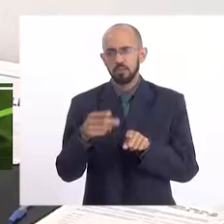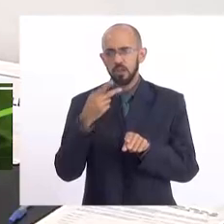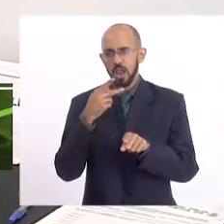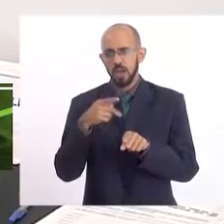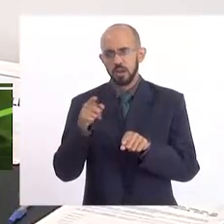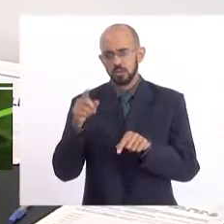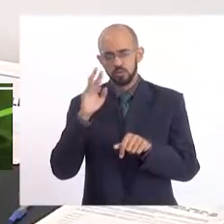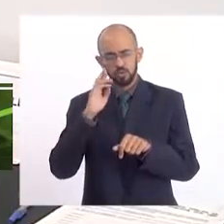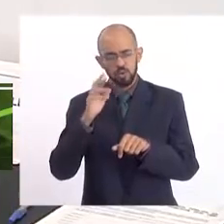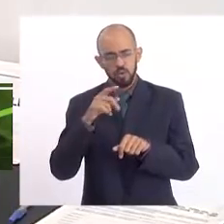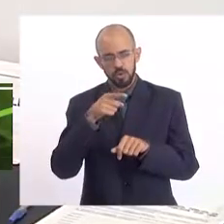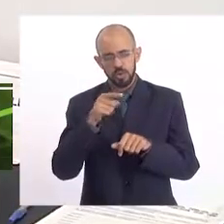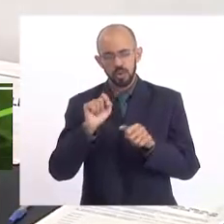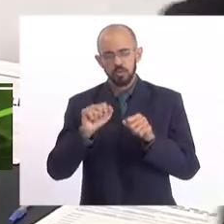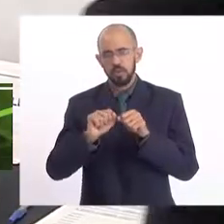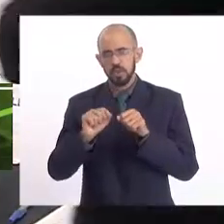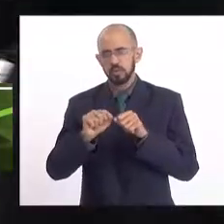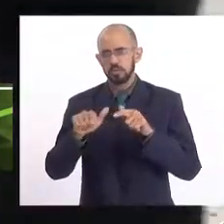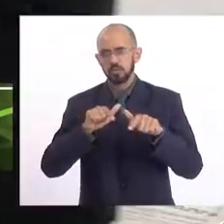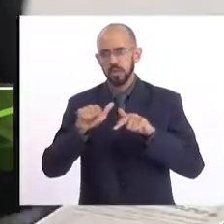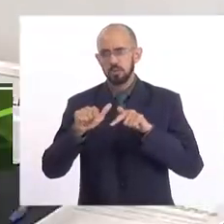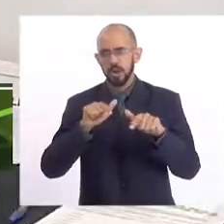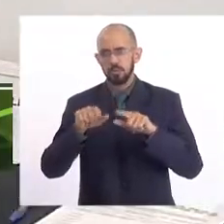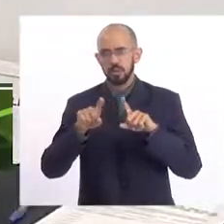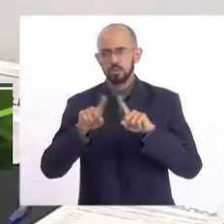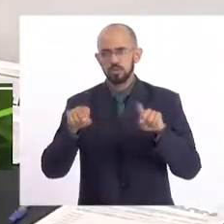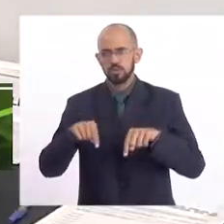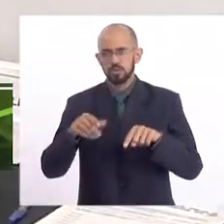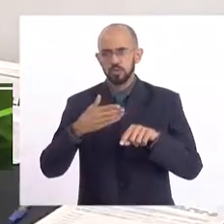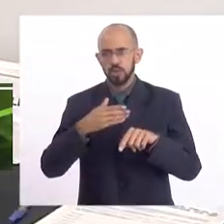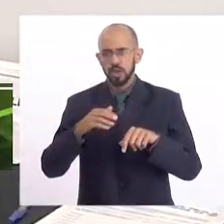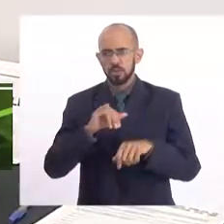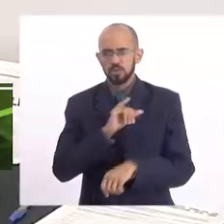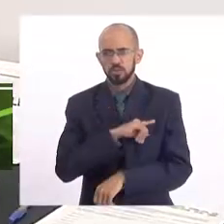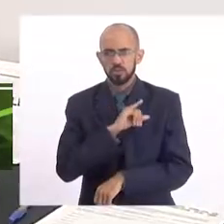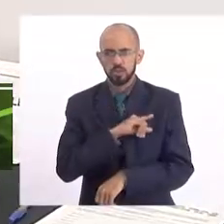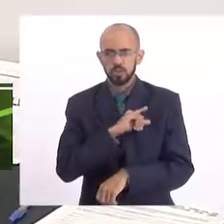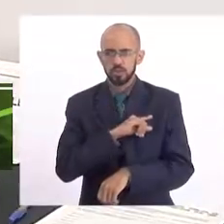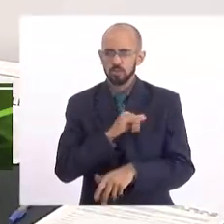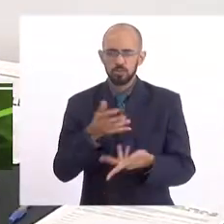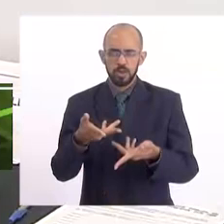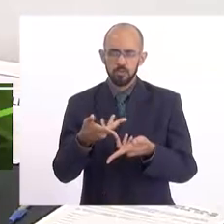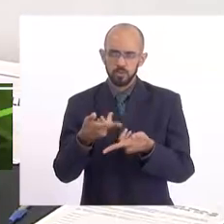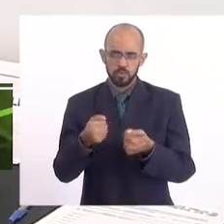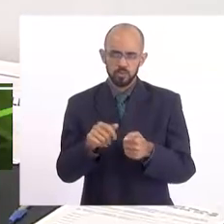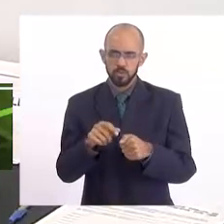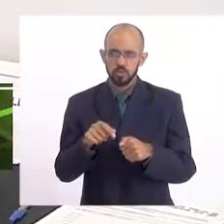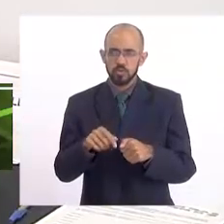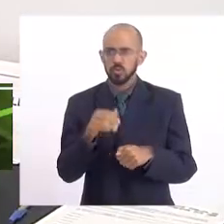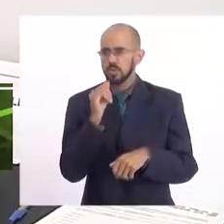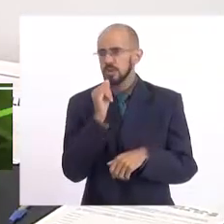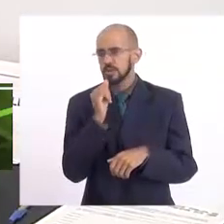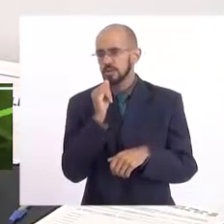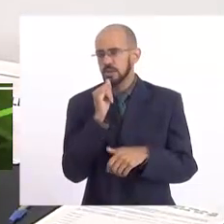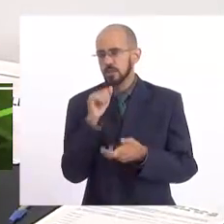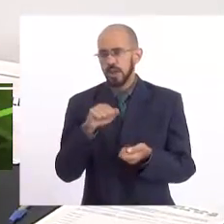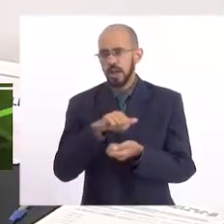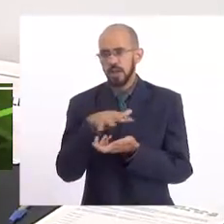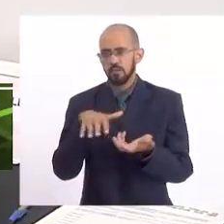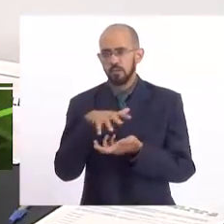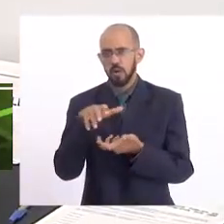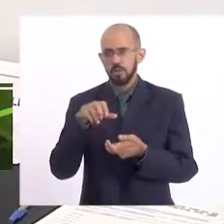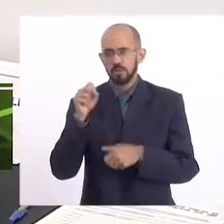trabalho pelos servidores públicos do Estado do Rio de Janeiro, que é fantástico, né? Vou dar o exemplo aqui da reforma da Previdência, onde a gente